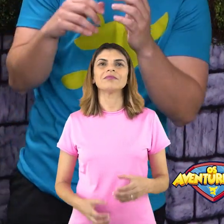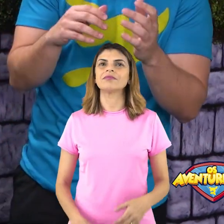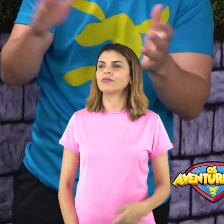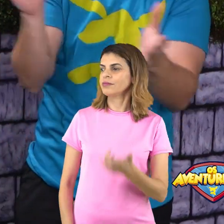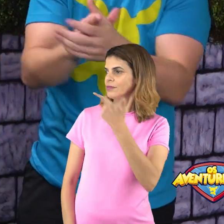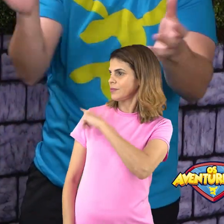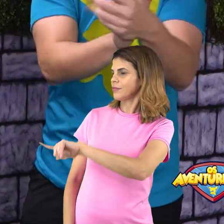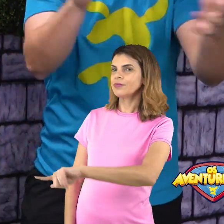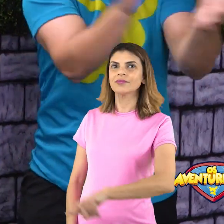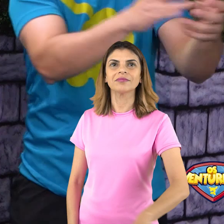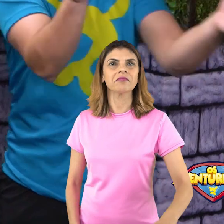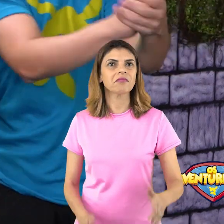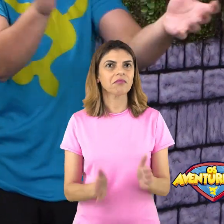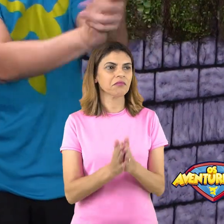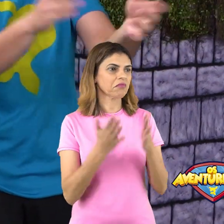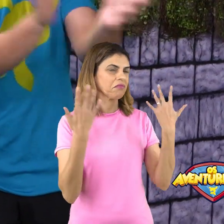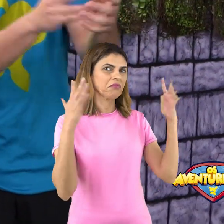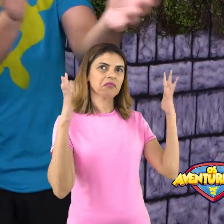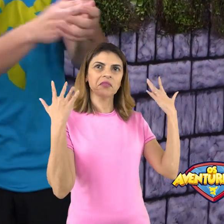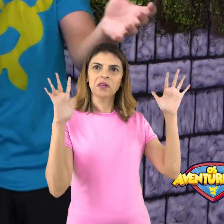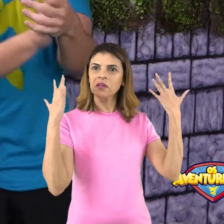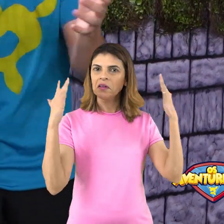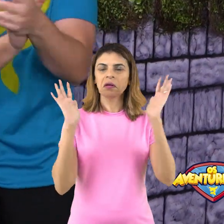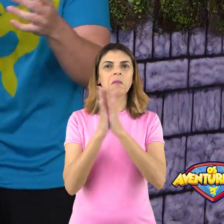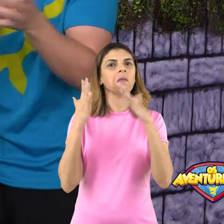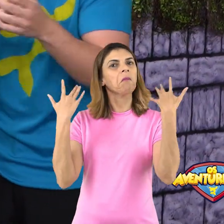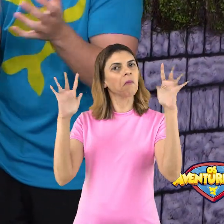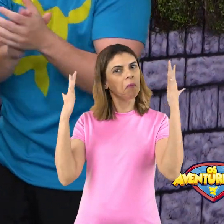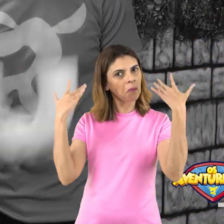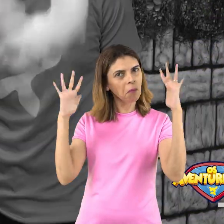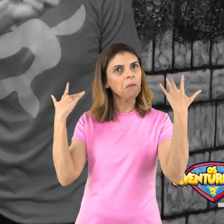Ah. Conseguiu!